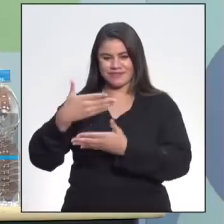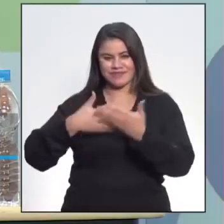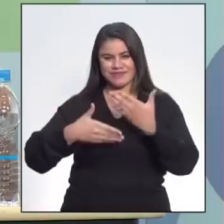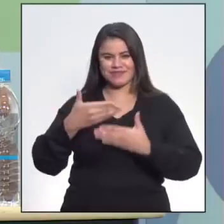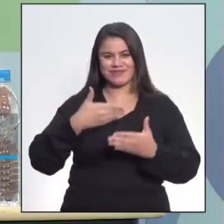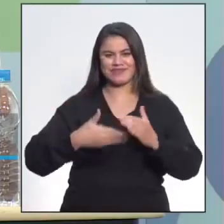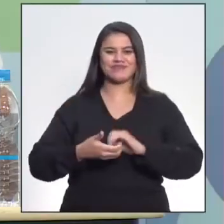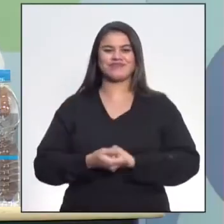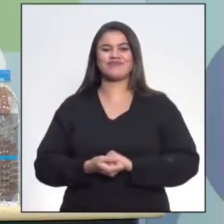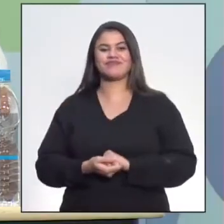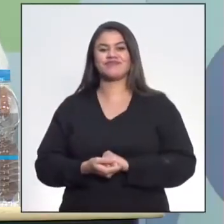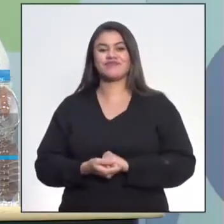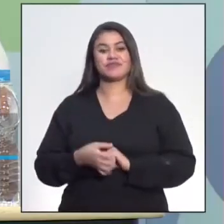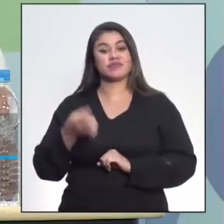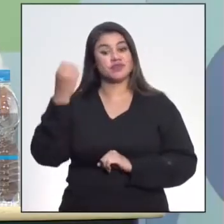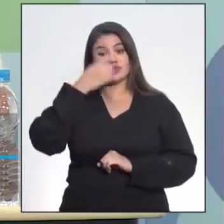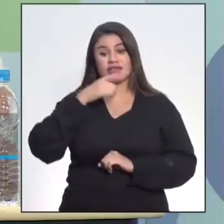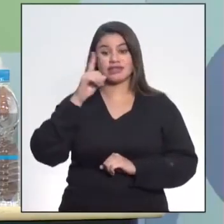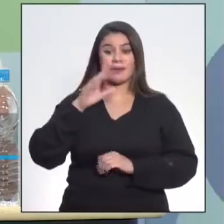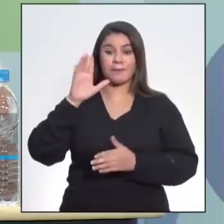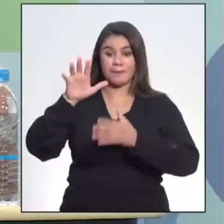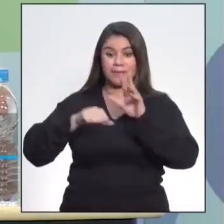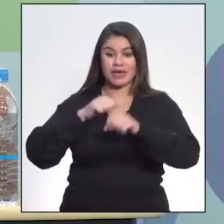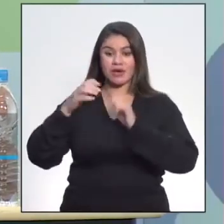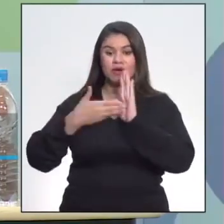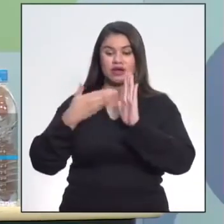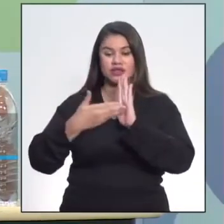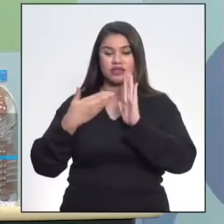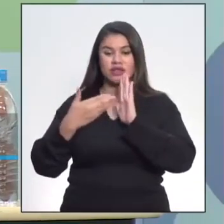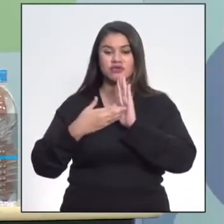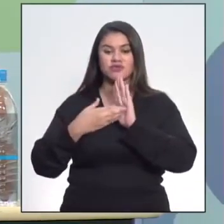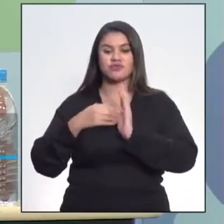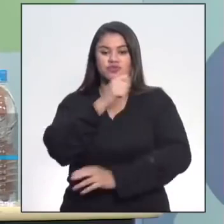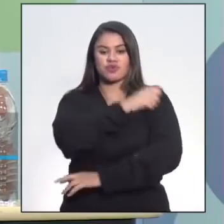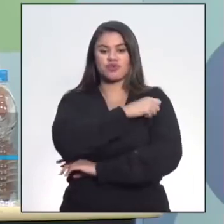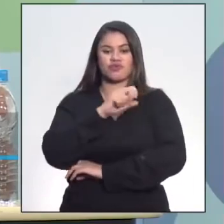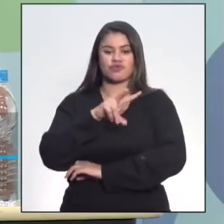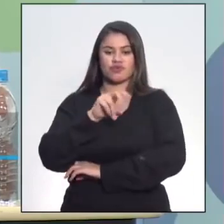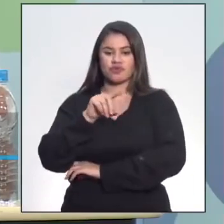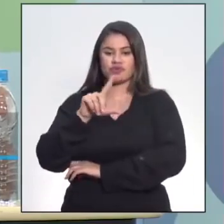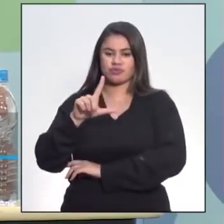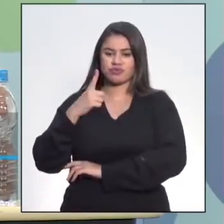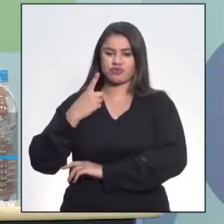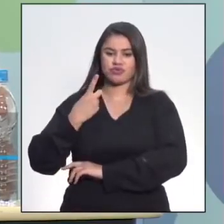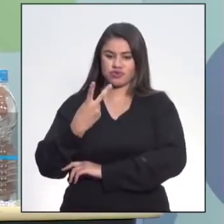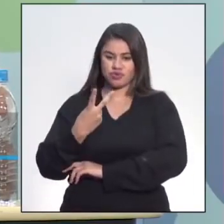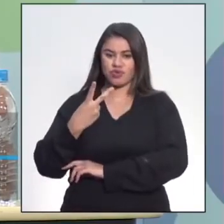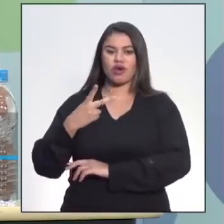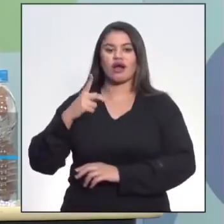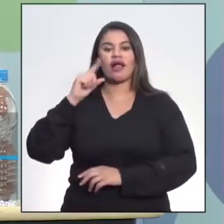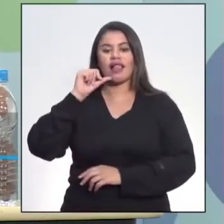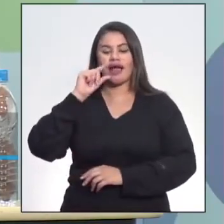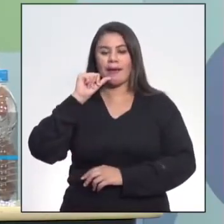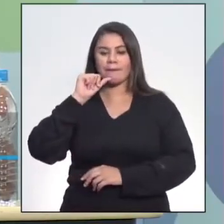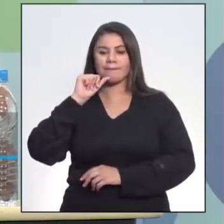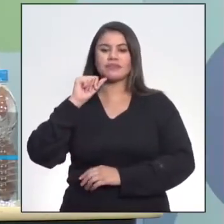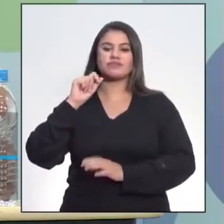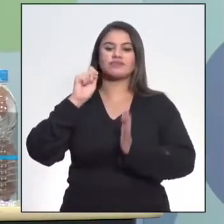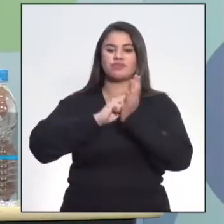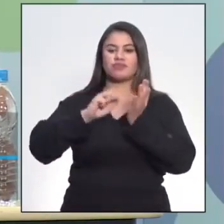no chat. Não se esqueçam de pegar o Caderno do Aluno, volume 2, lápis, borracha, caneta, caderno